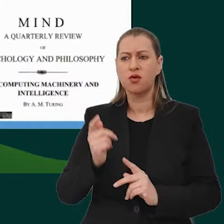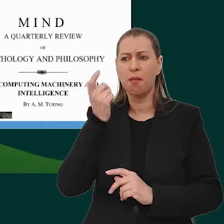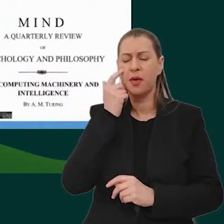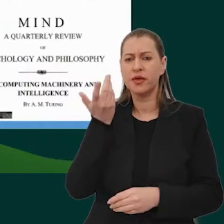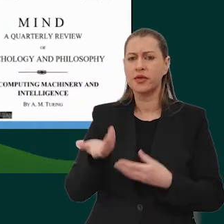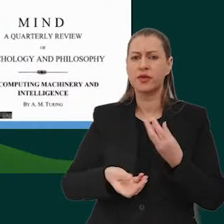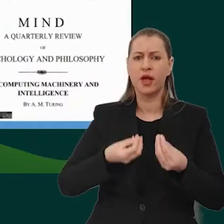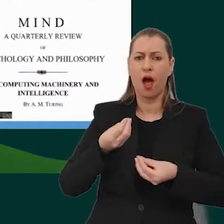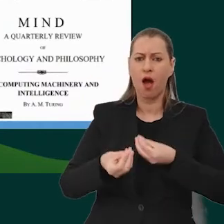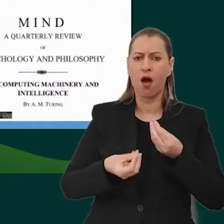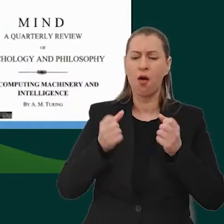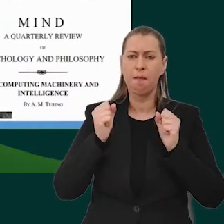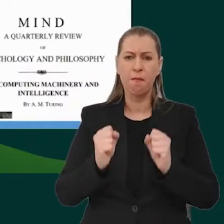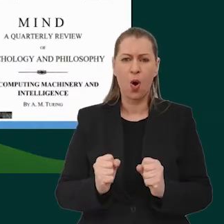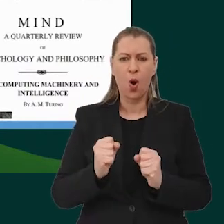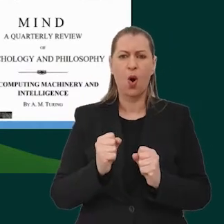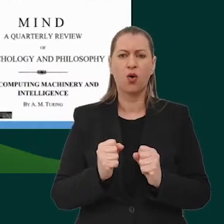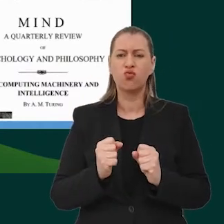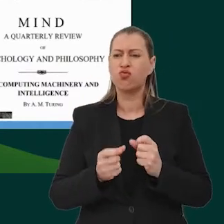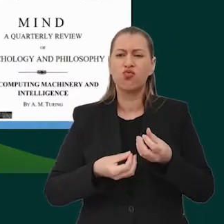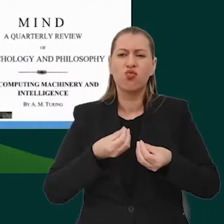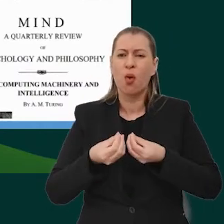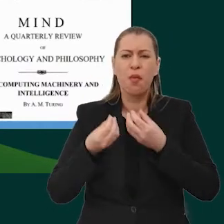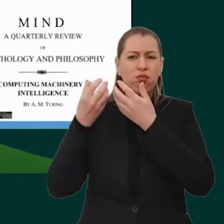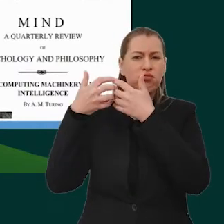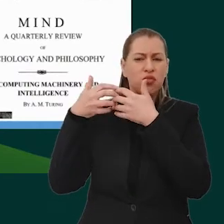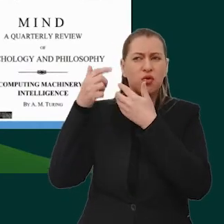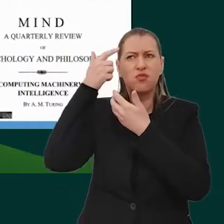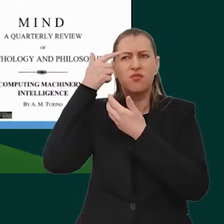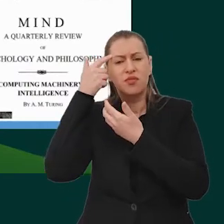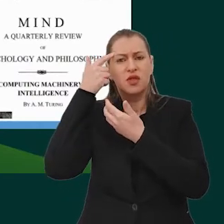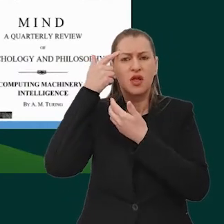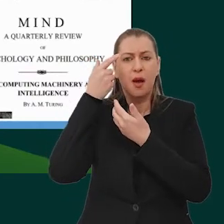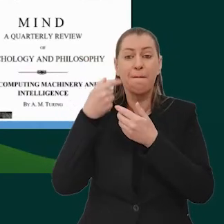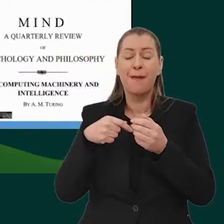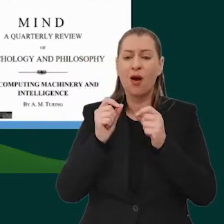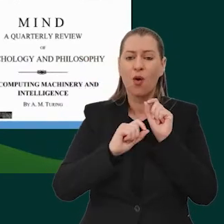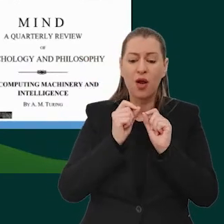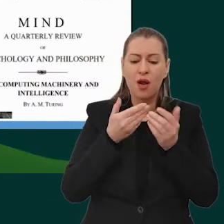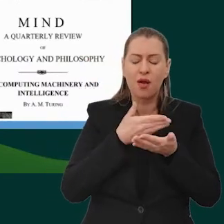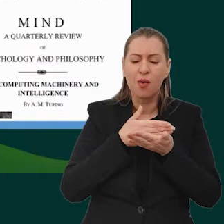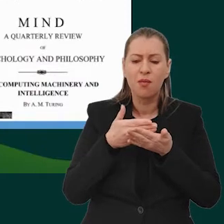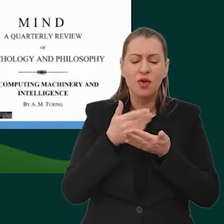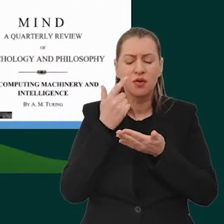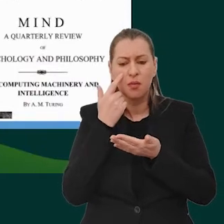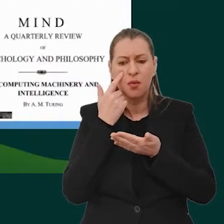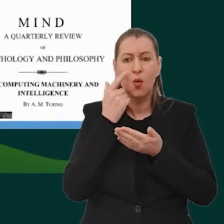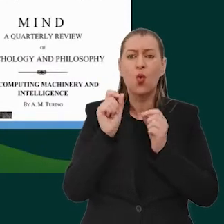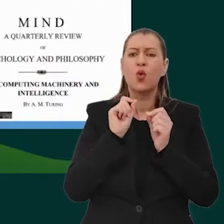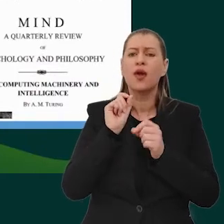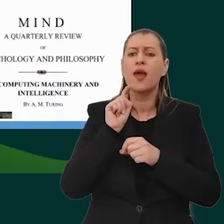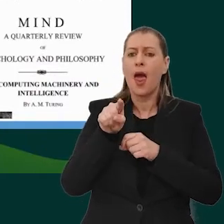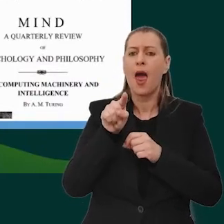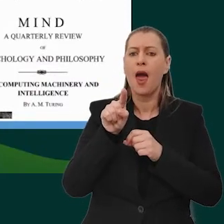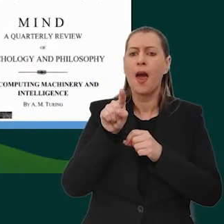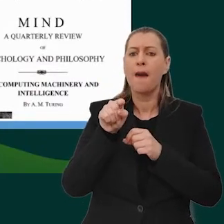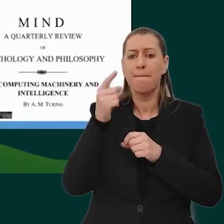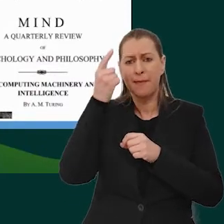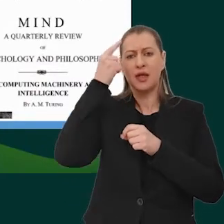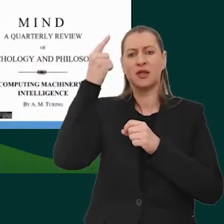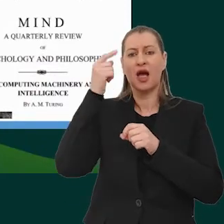aí pensar pode ser o raciocínio, mas quando ele caiu nessa questão de o que é pensar, ele mudou a pergunta, e foi a